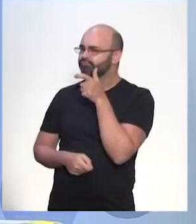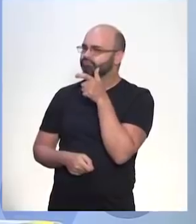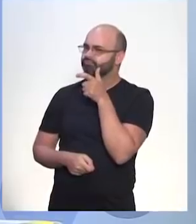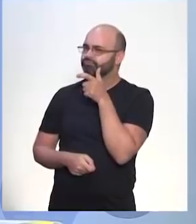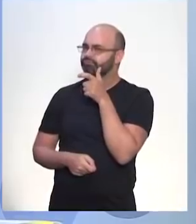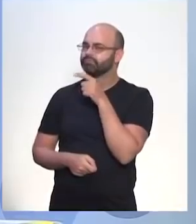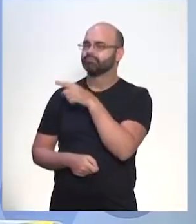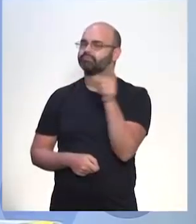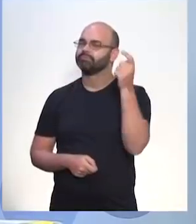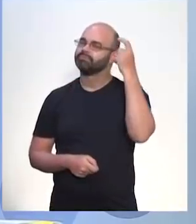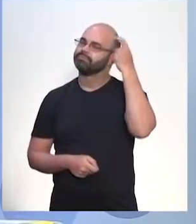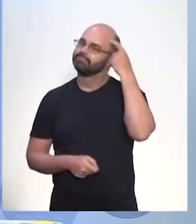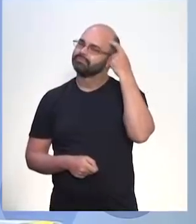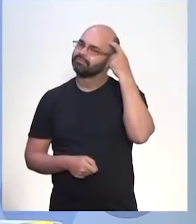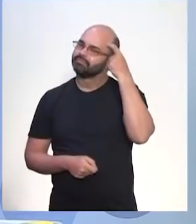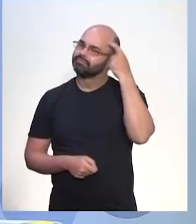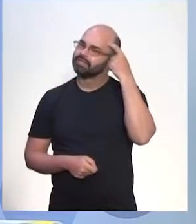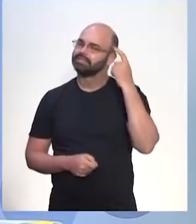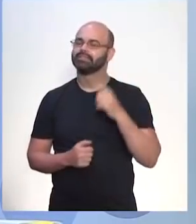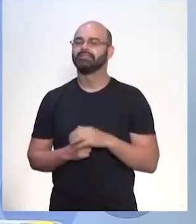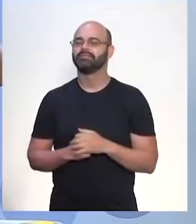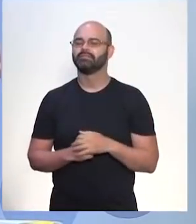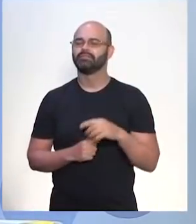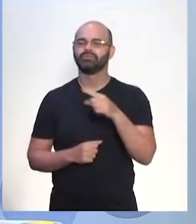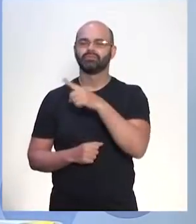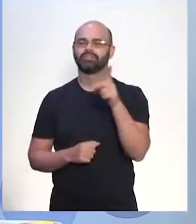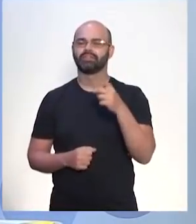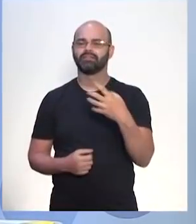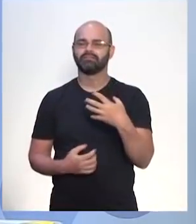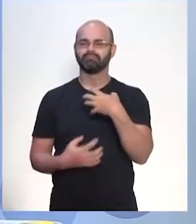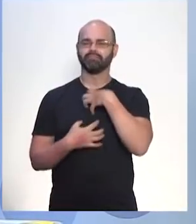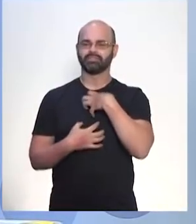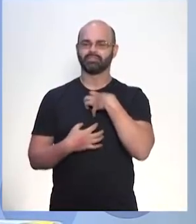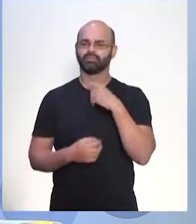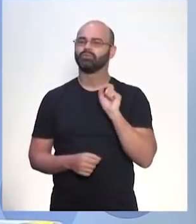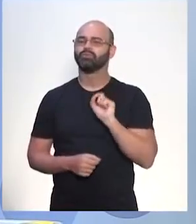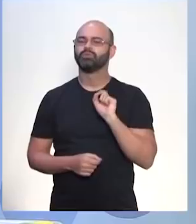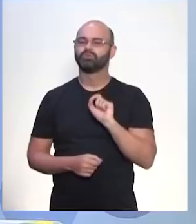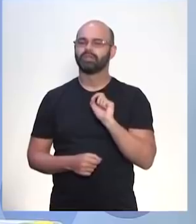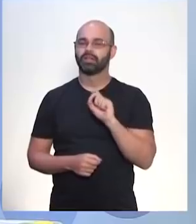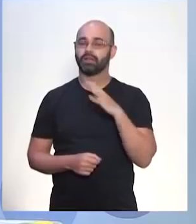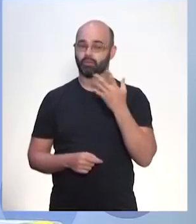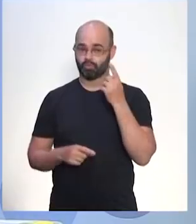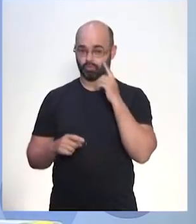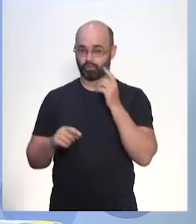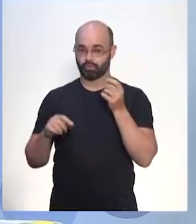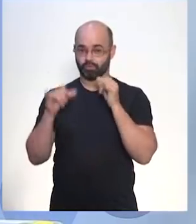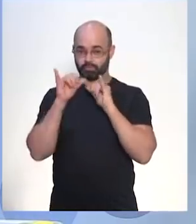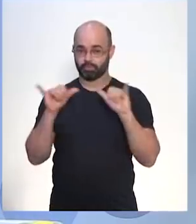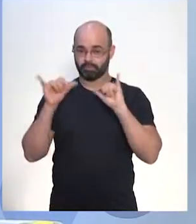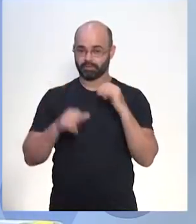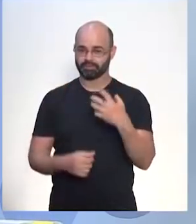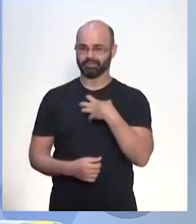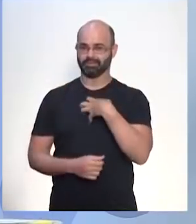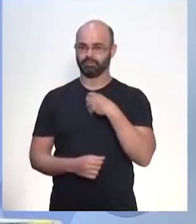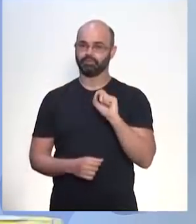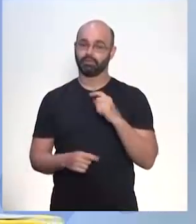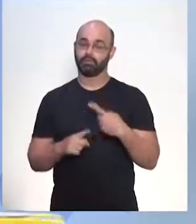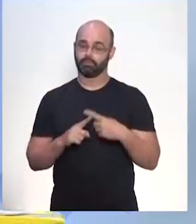que vocês pensem no que vocês vão sentir ao ver essa propaganda, porque a gente vai trabalhar a